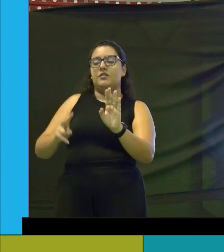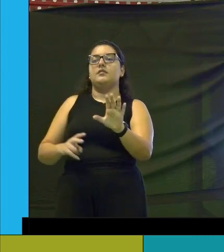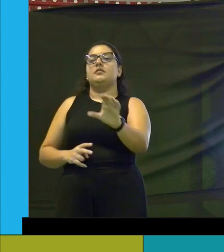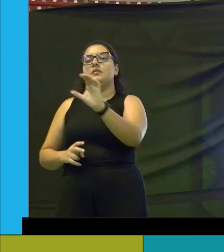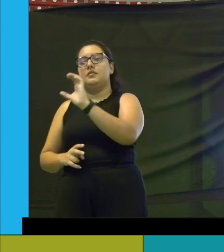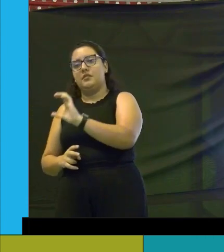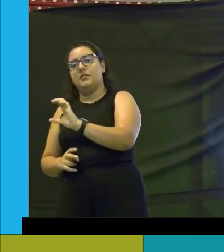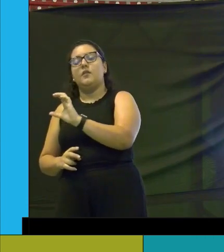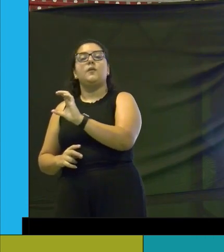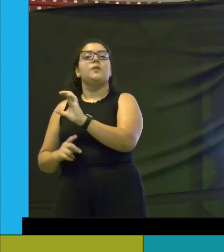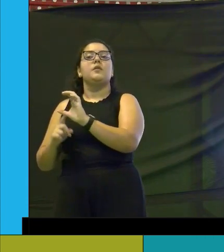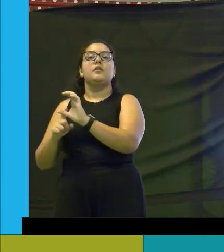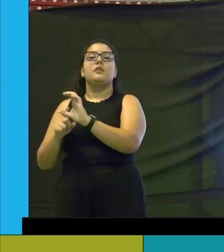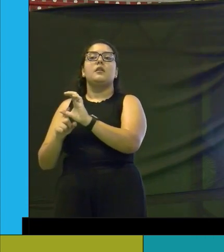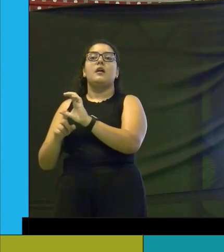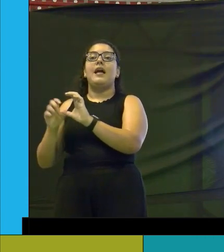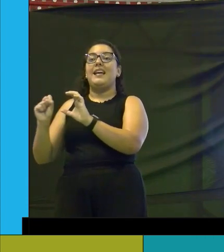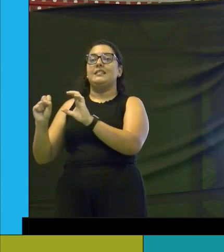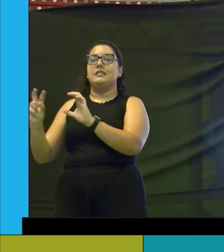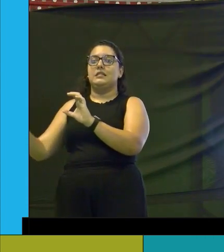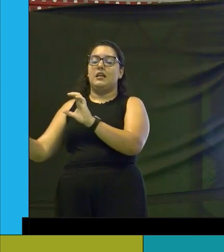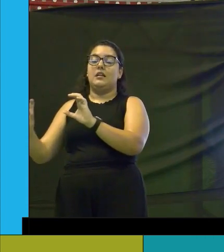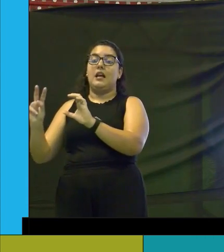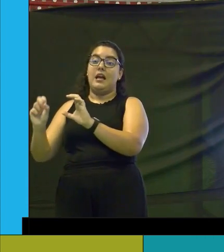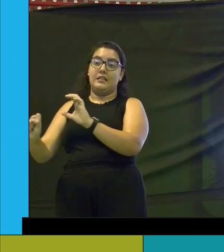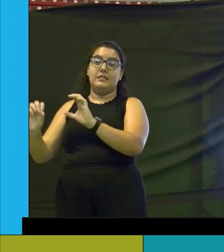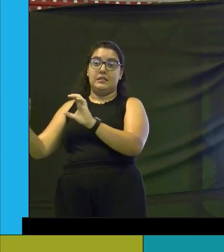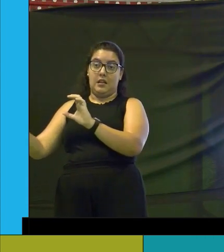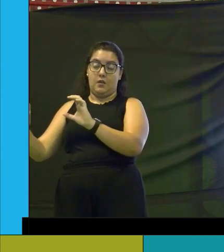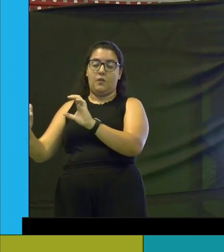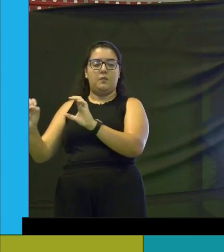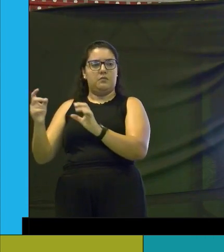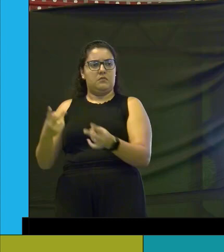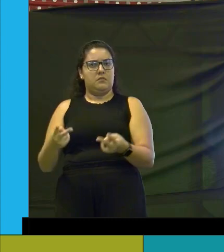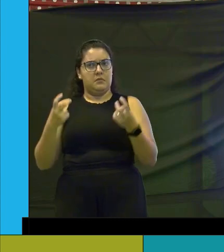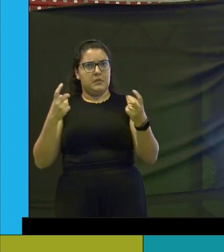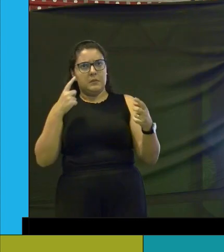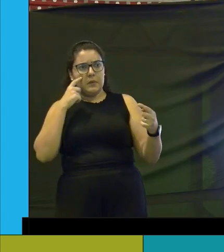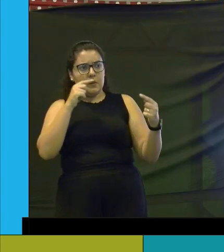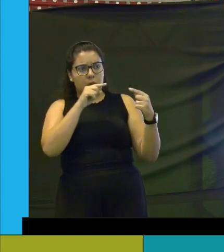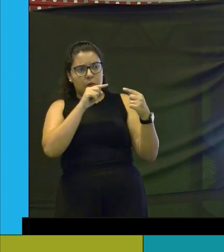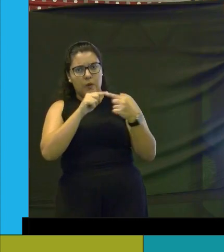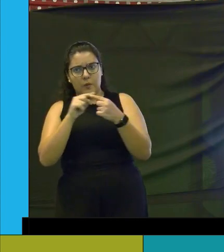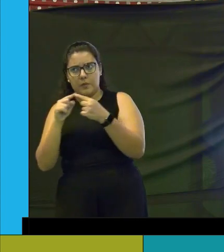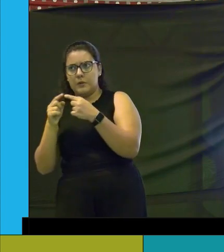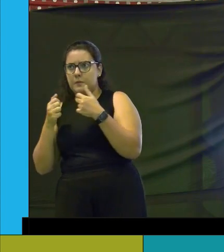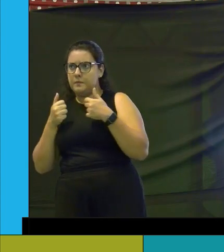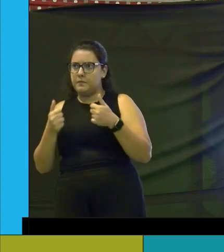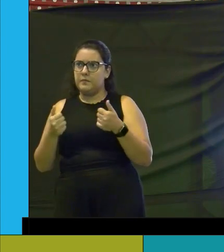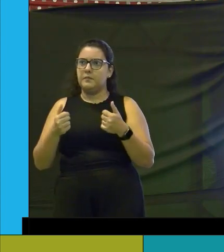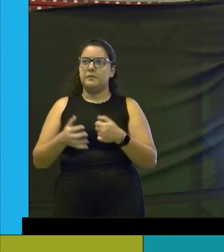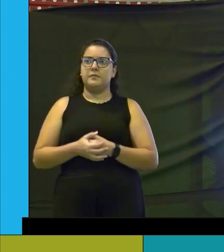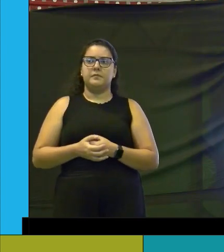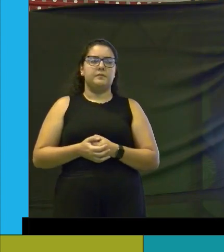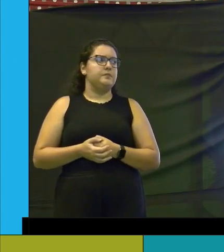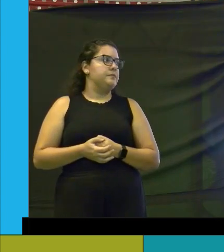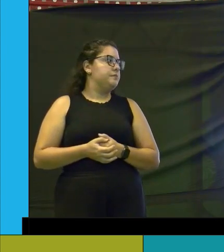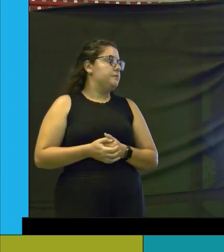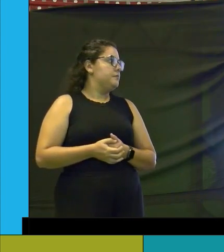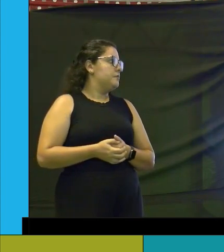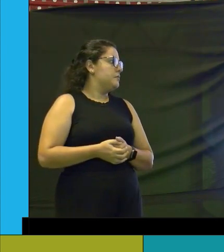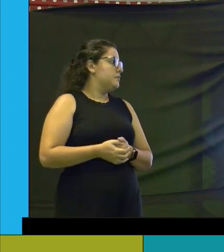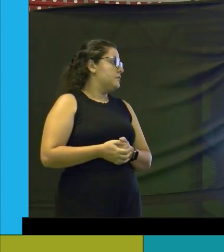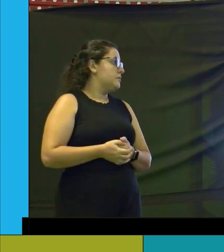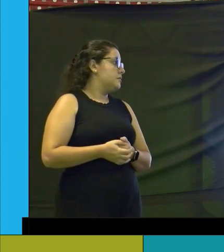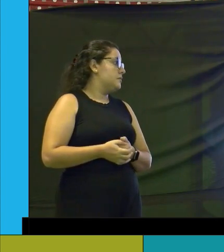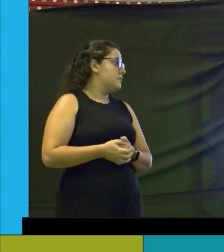C indica quem? O S0. Obrigado. Vocês conseguem enxergar essa relação? De boa? Pois vem aqui. Mestre, peraí,